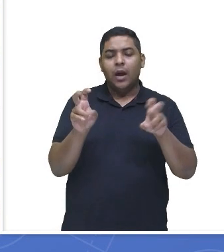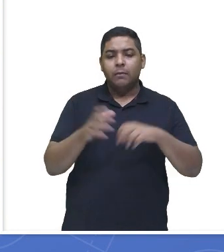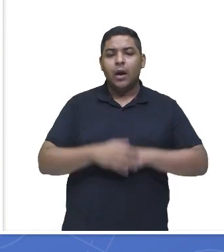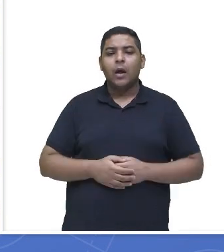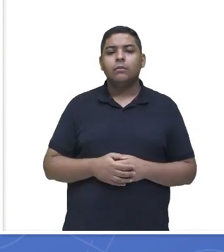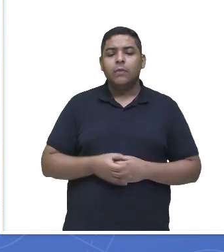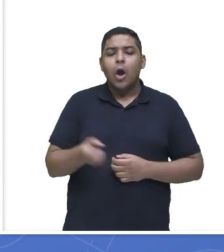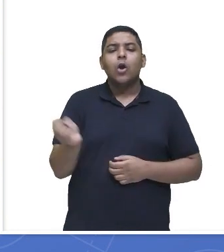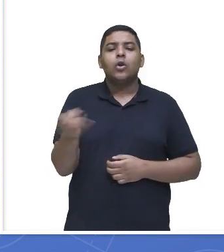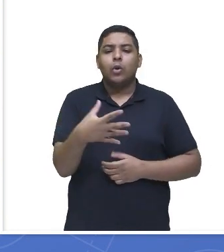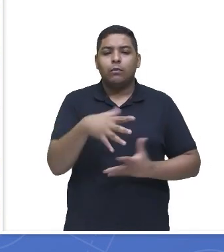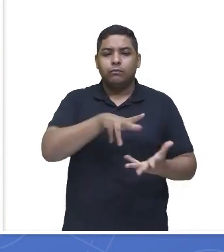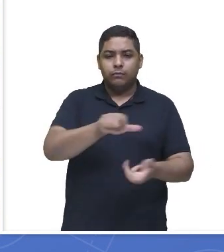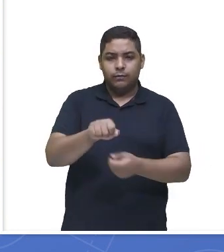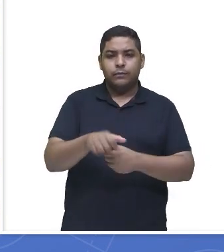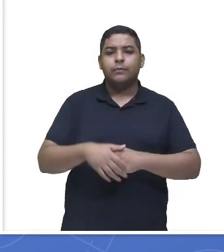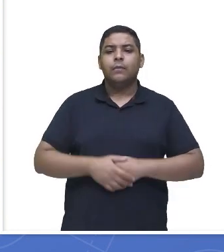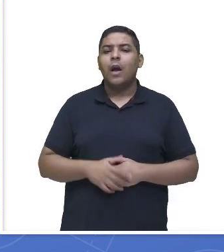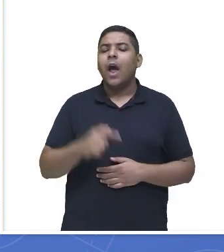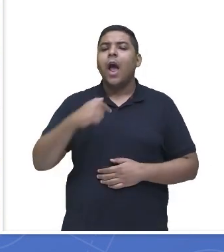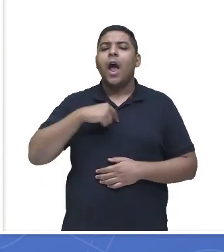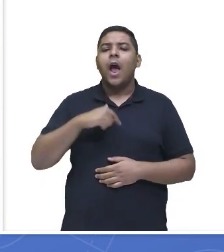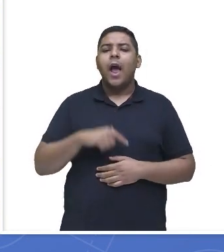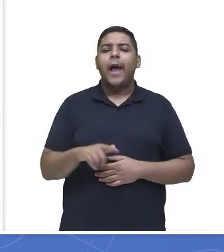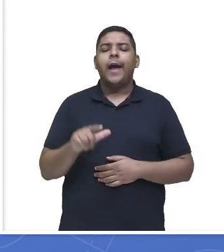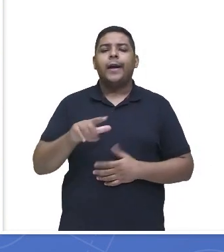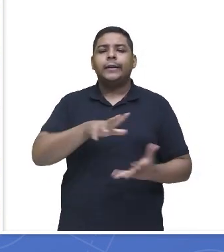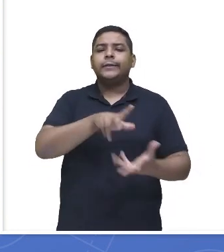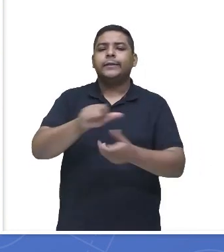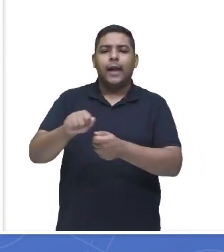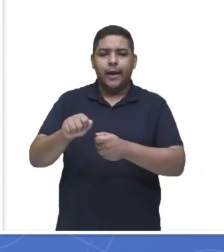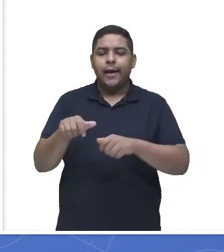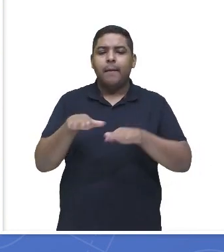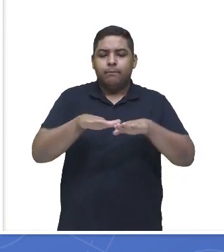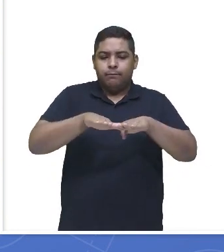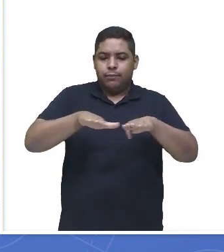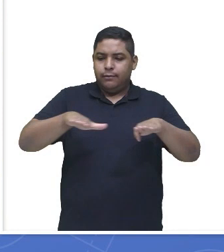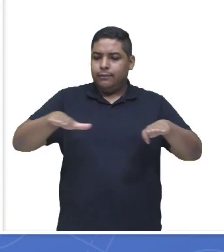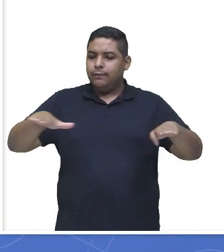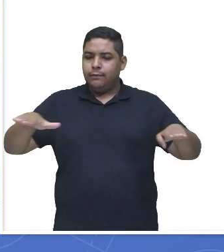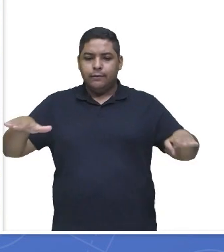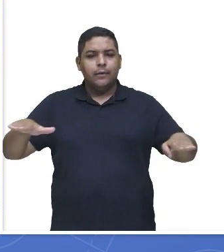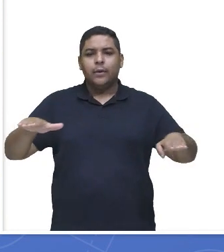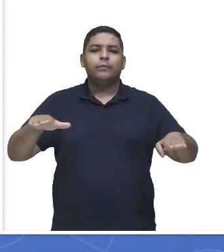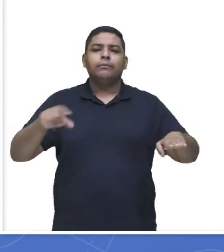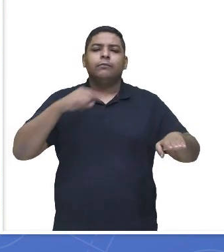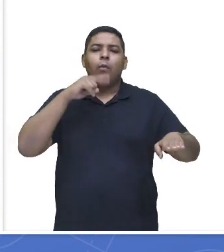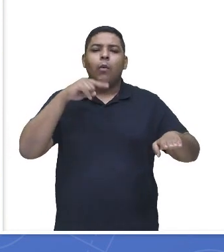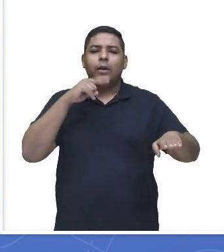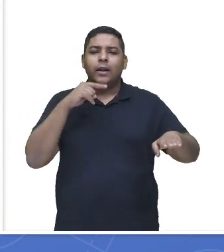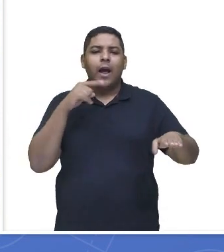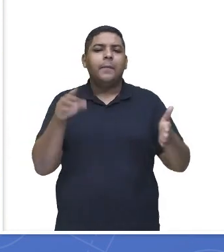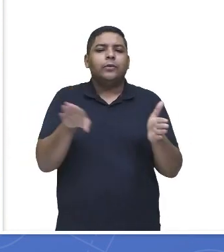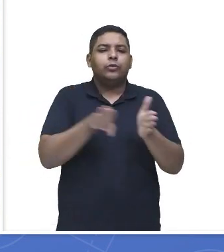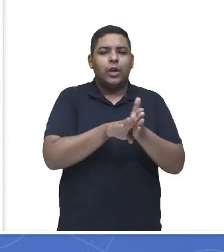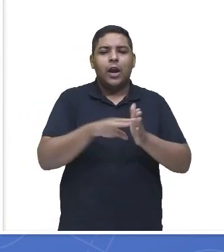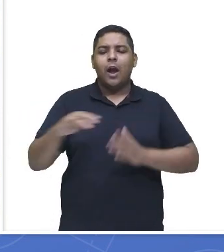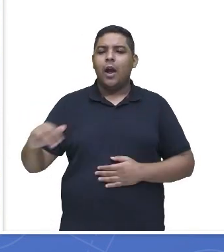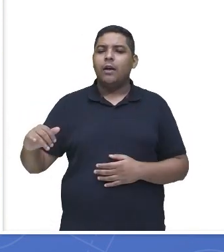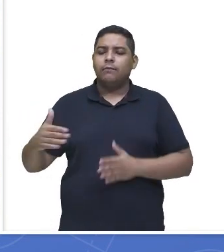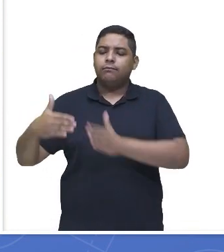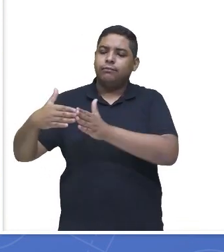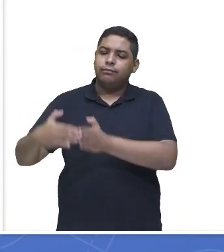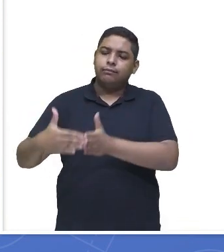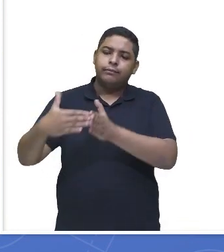Terra ela é plana e não sei mais o que, ninguém vai conseguir mais chegar em canto. Não, pera lá, se a gente viajar, a gente